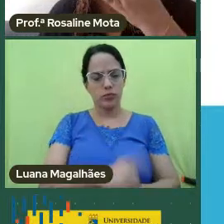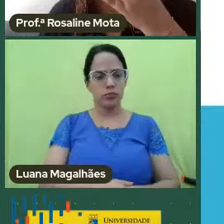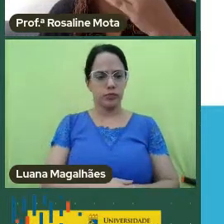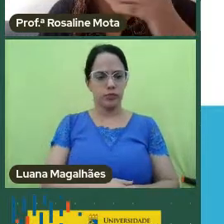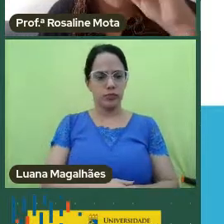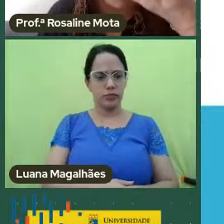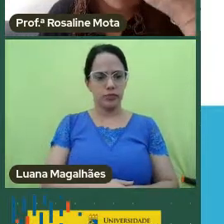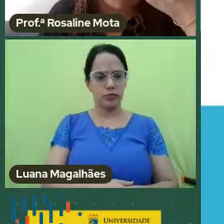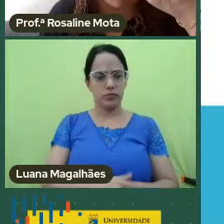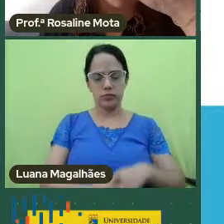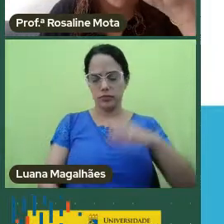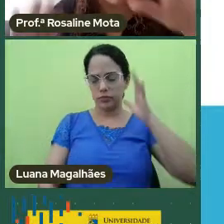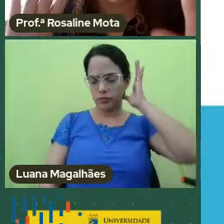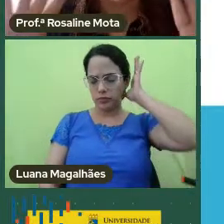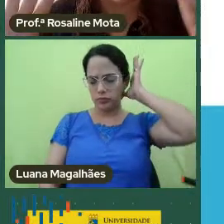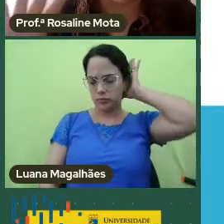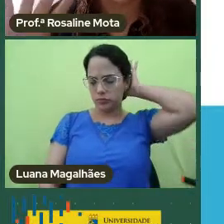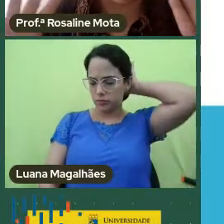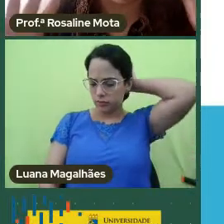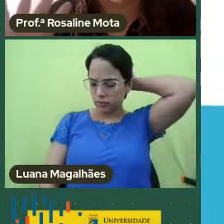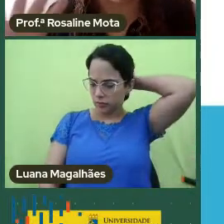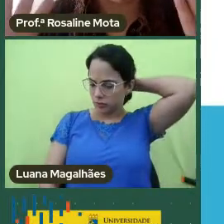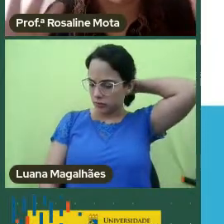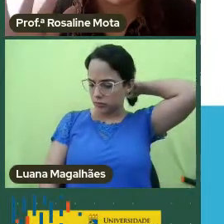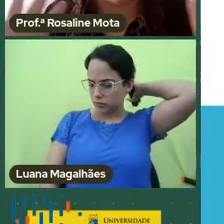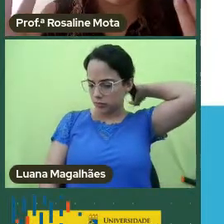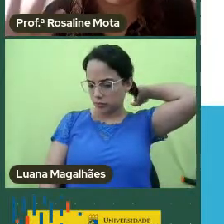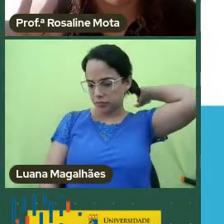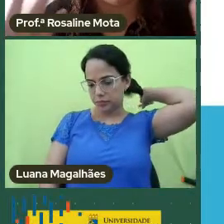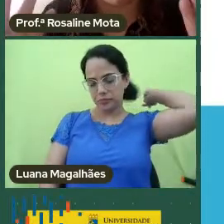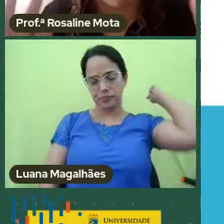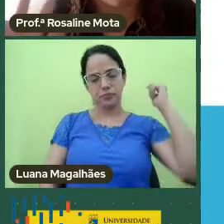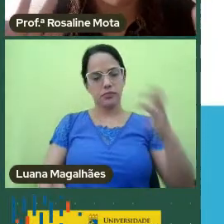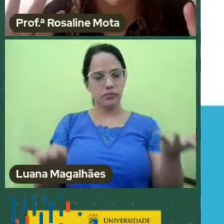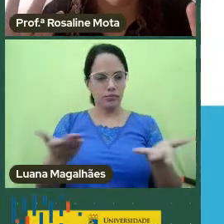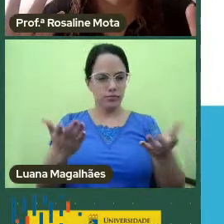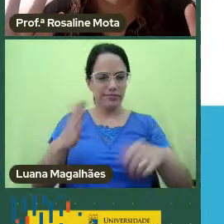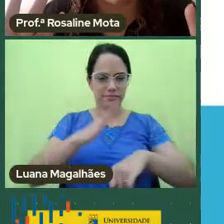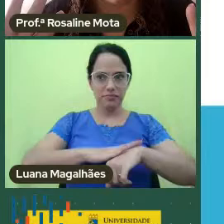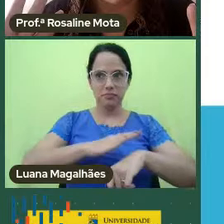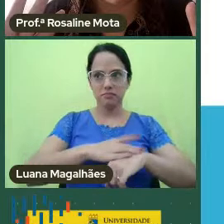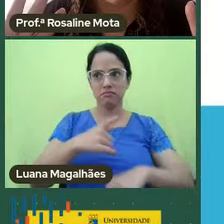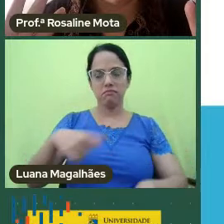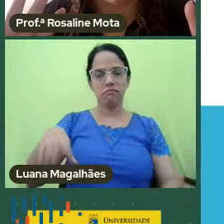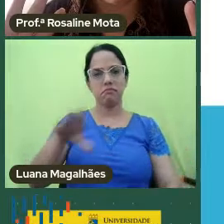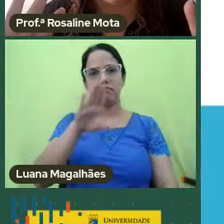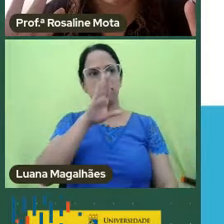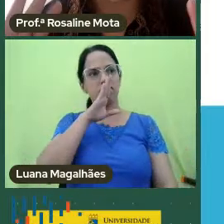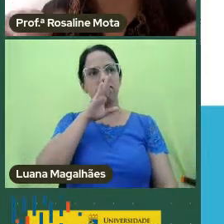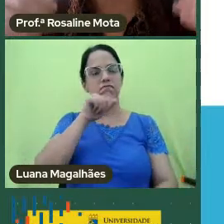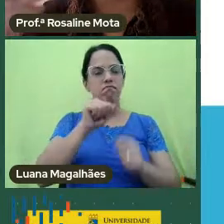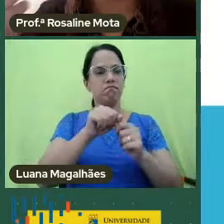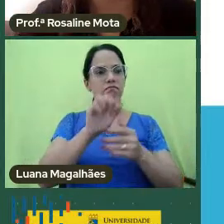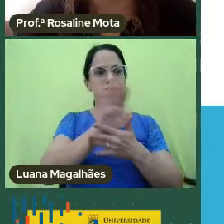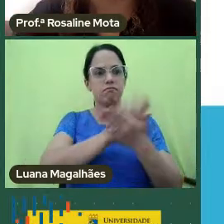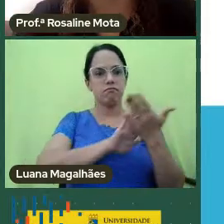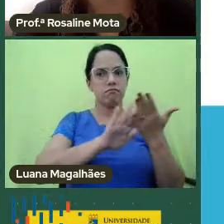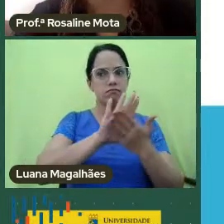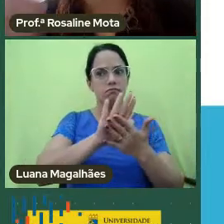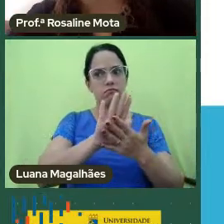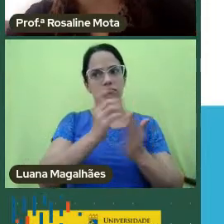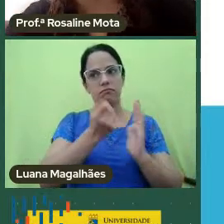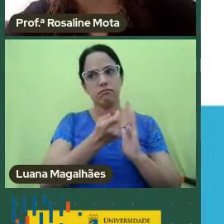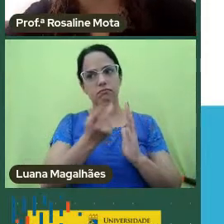está sob júdice, então, no momento, ninguém está nem fazendo nada, ninguém está nem... alguns